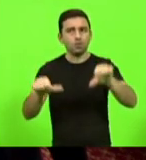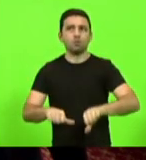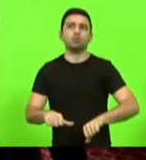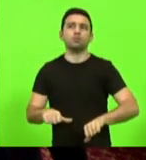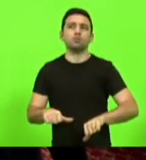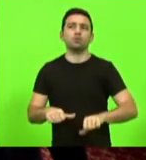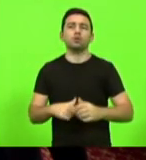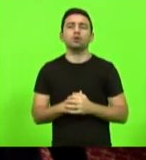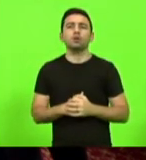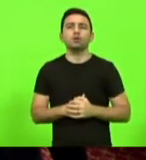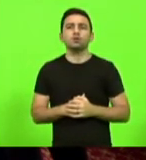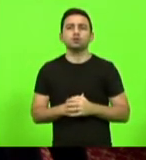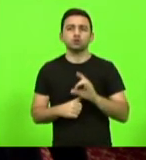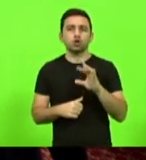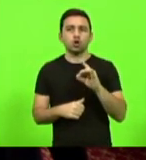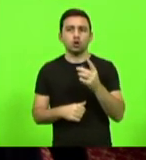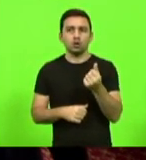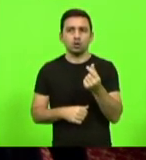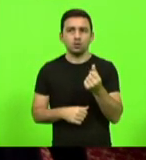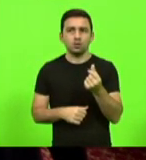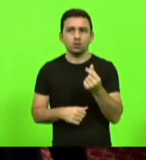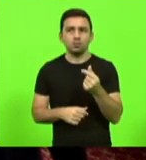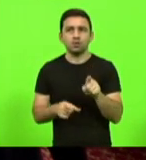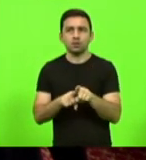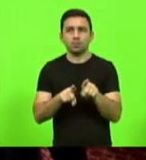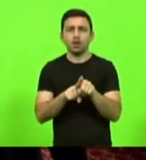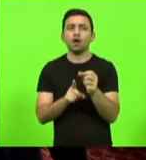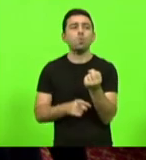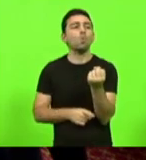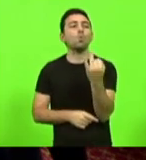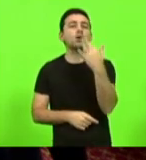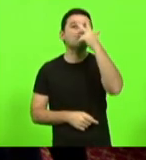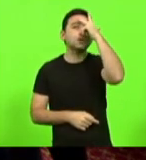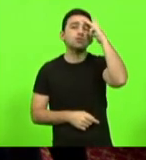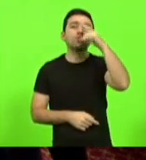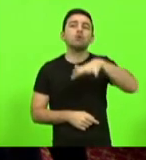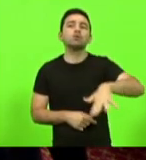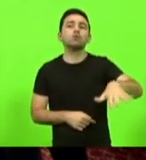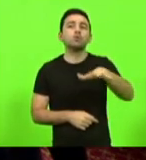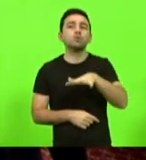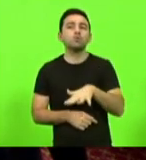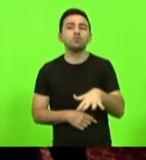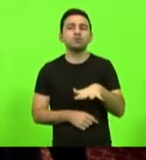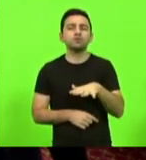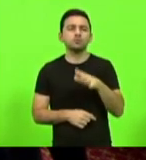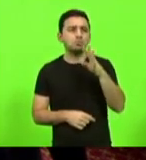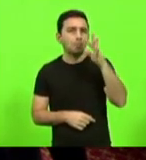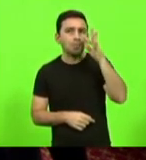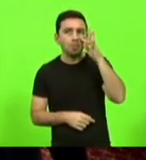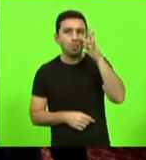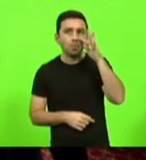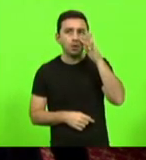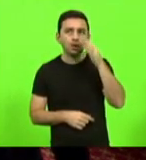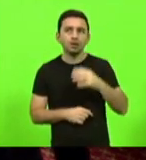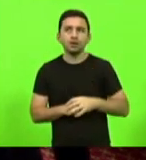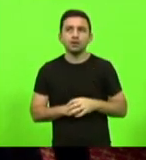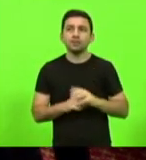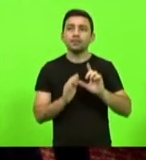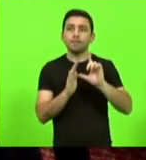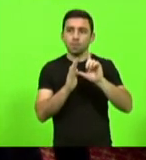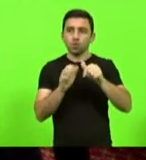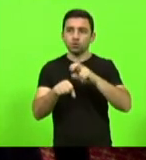com recursos, mas quantas e quantas pessoas que nós temos acompanhado que,